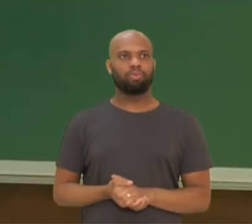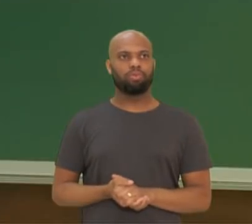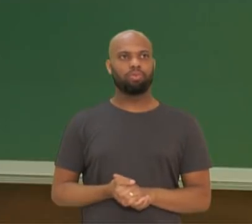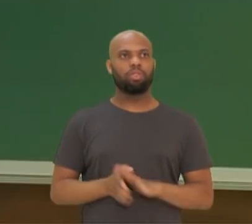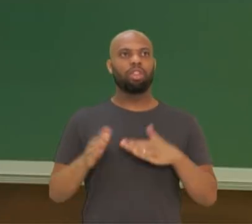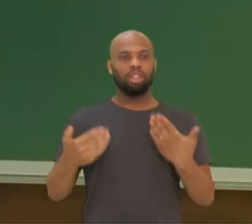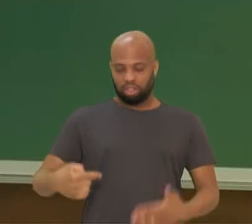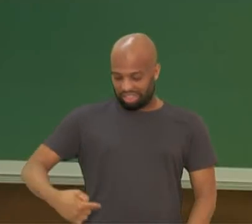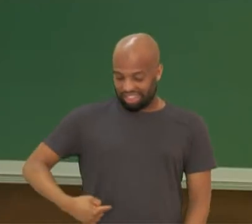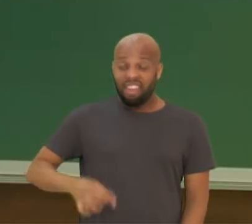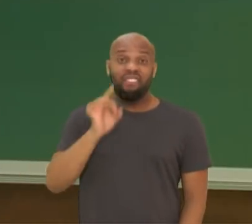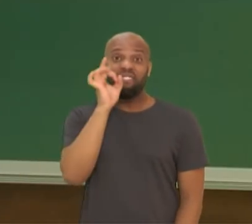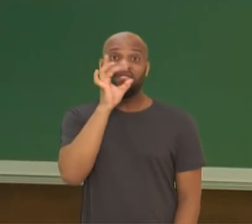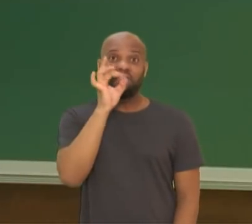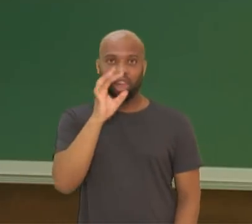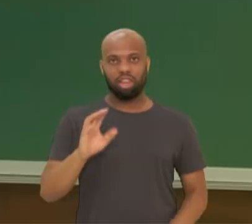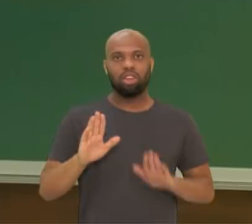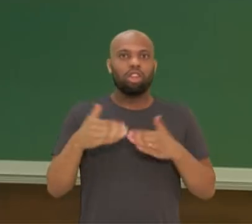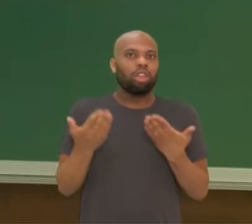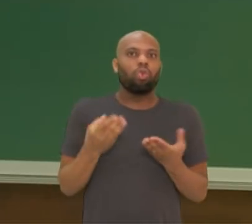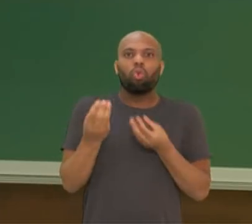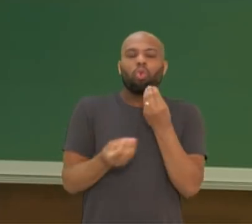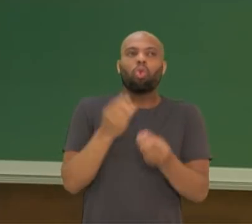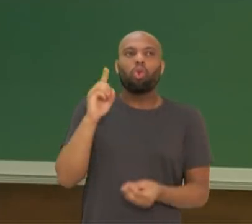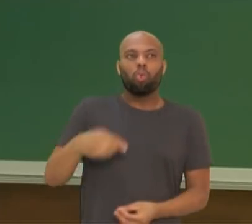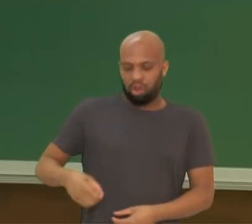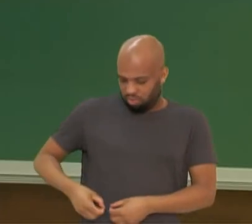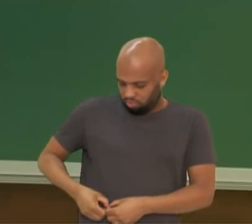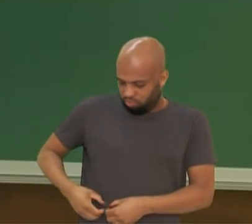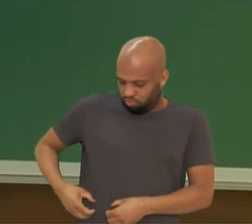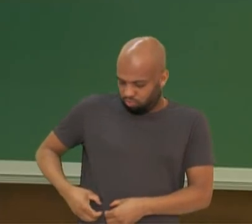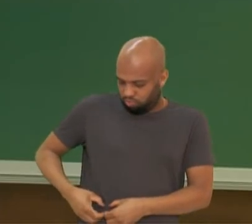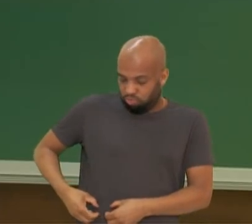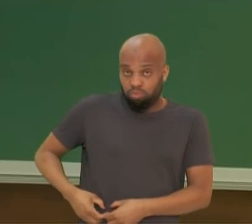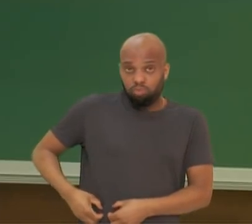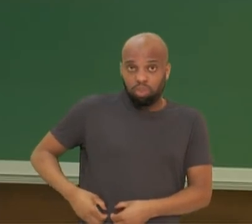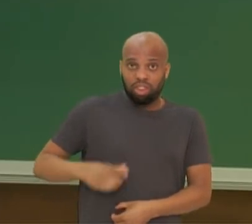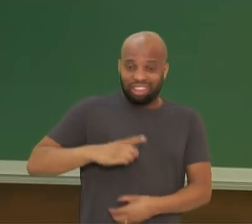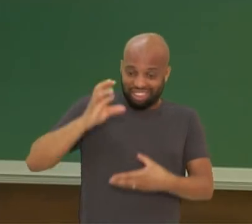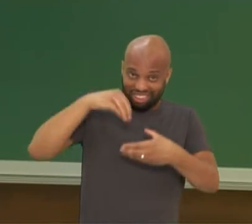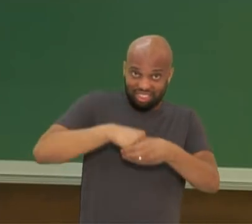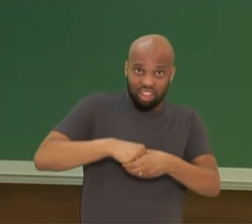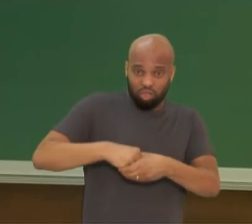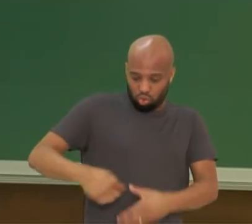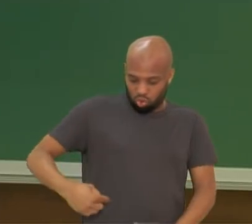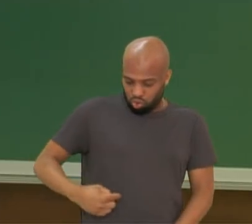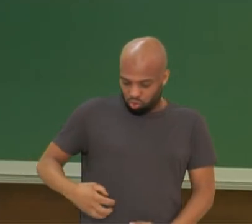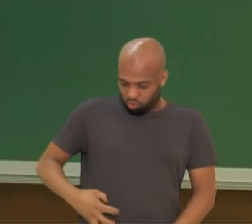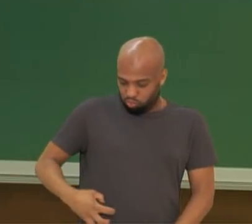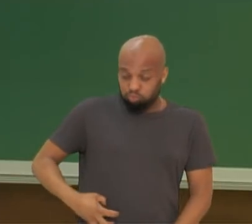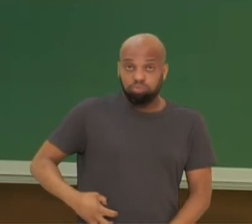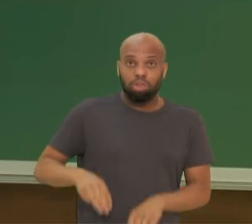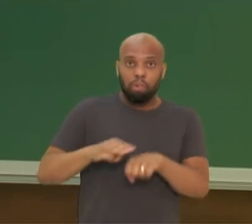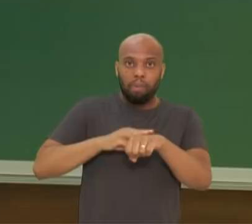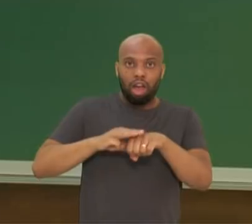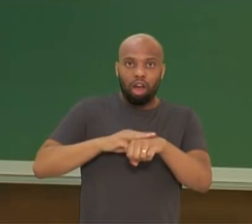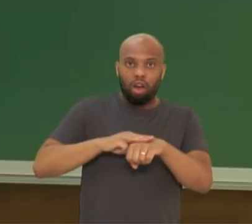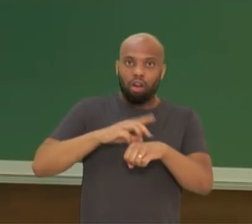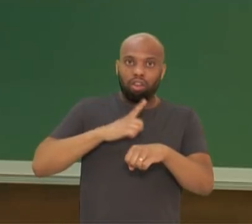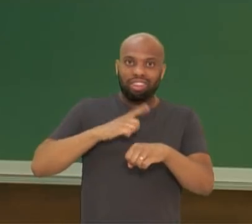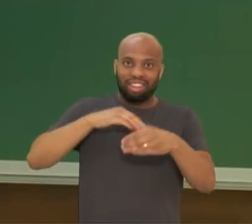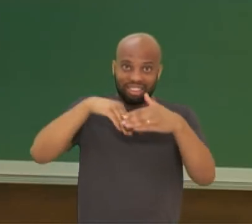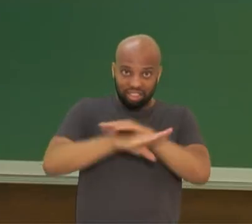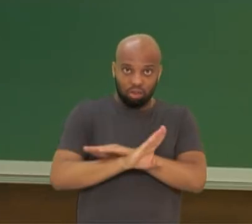E a vesícula biliar, como eu já falei, é essa bexiguinha aqui, ela fica dentro ali do fígado, armazenando a bile que